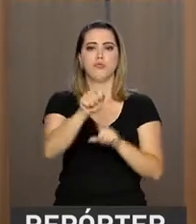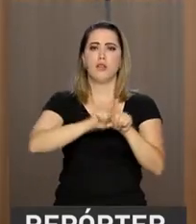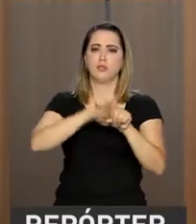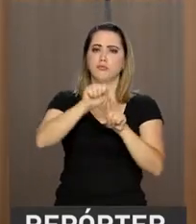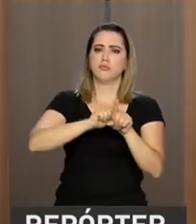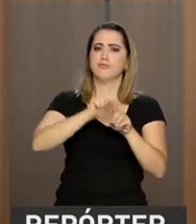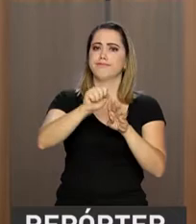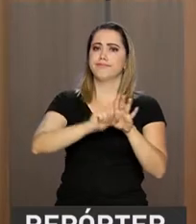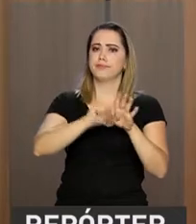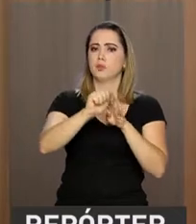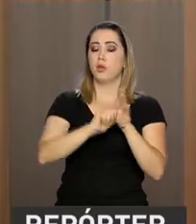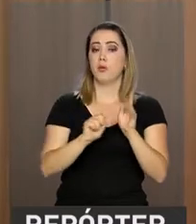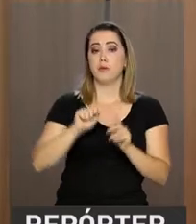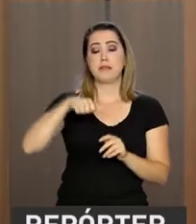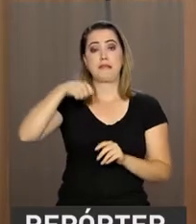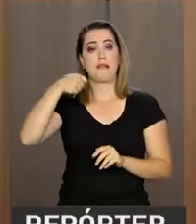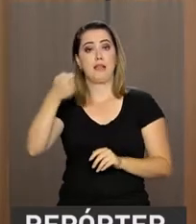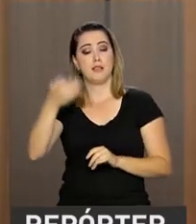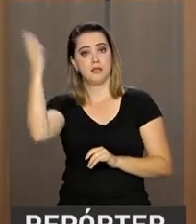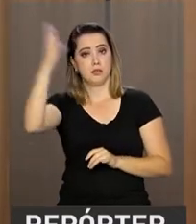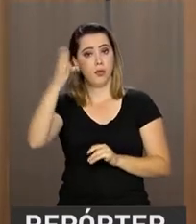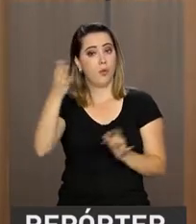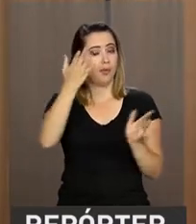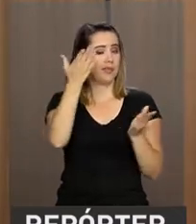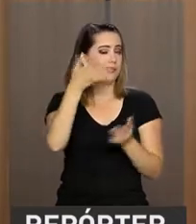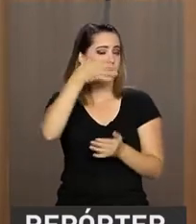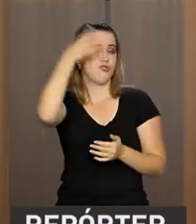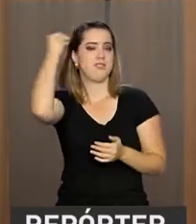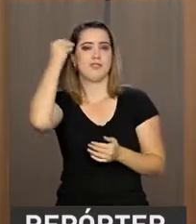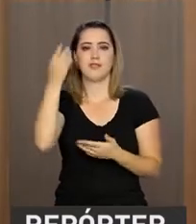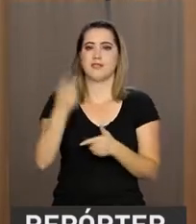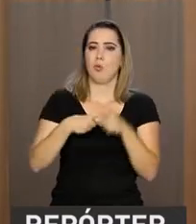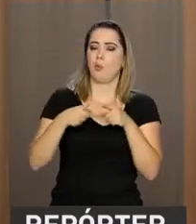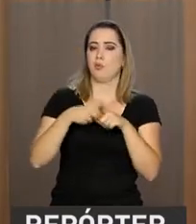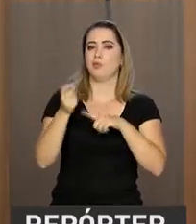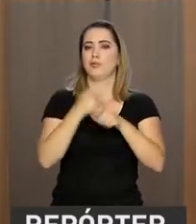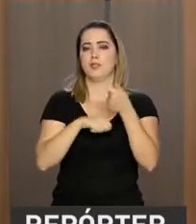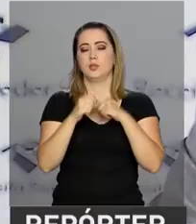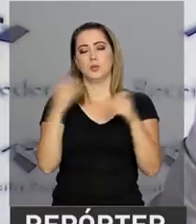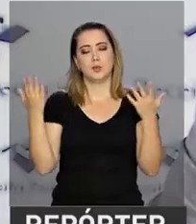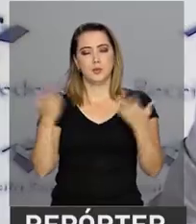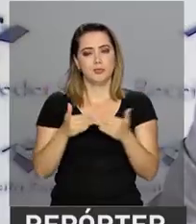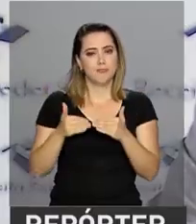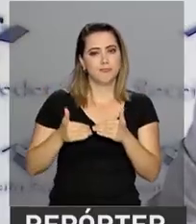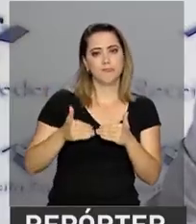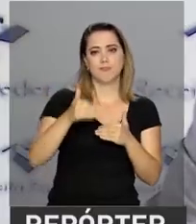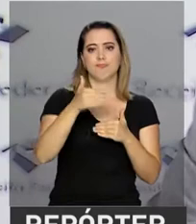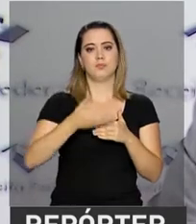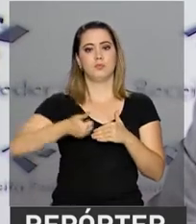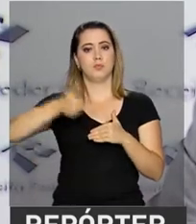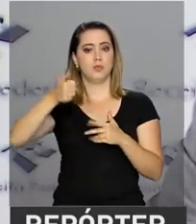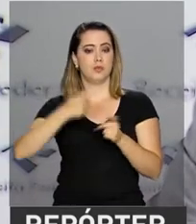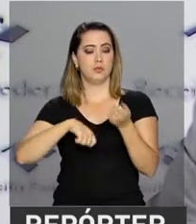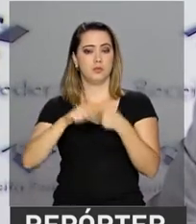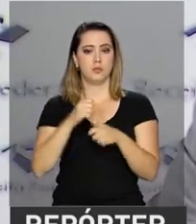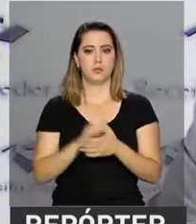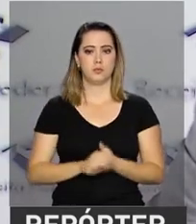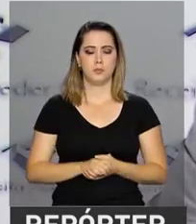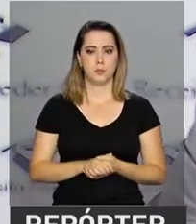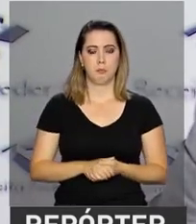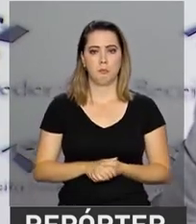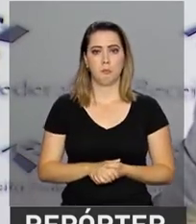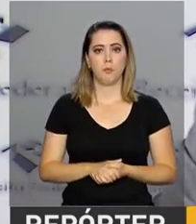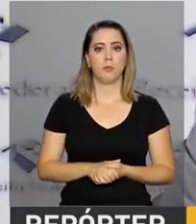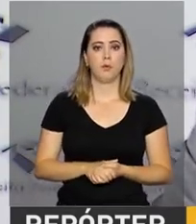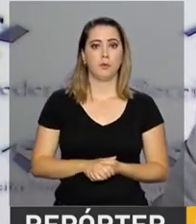meses, sinalizando que o país deixou para trás a crise e consolida o crescimento econômico. Sempre que as importações, né, um termômetro